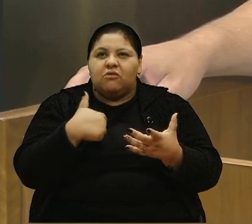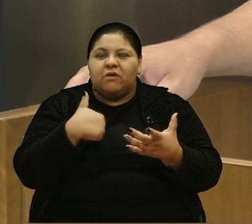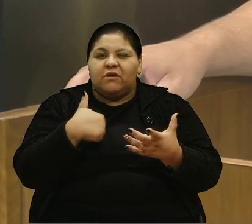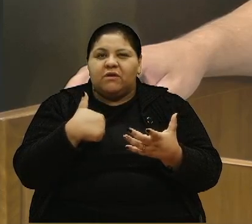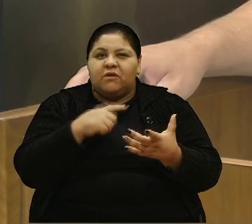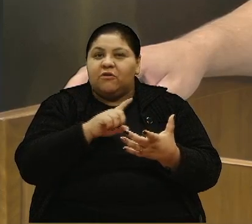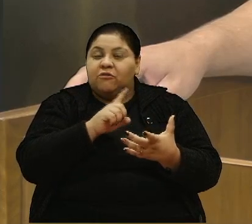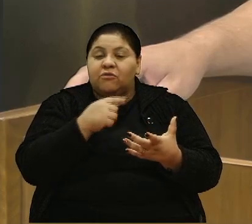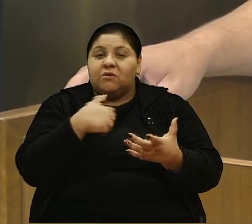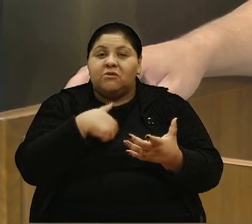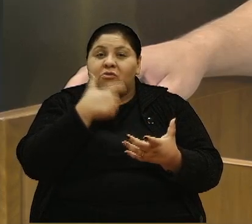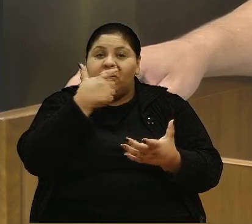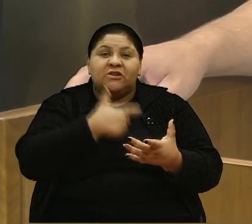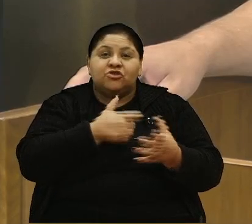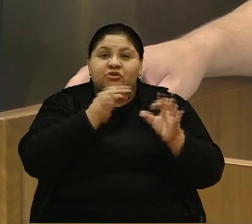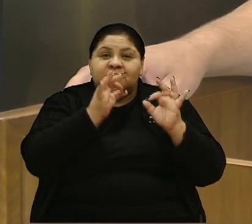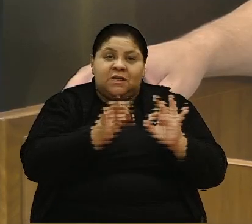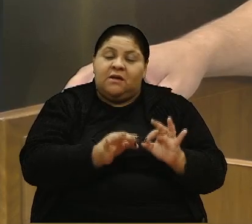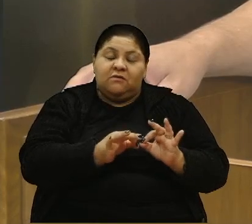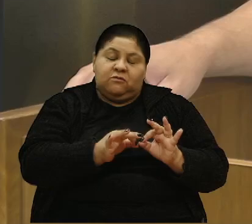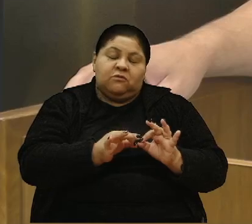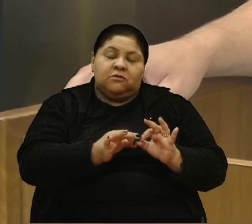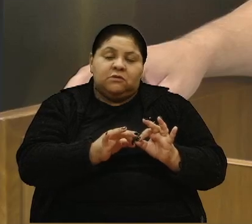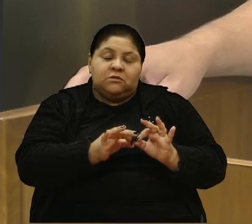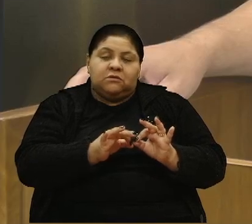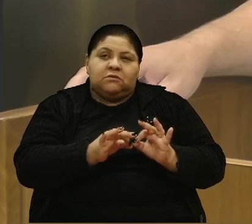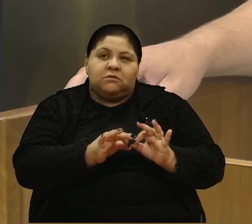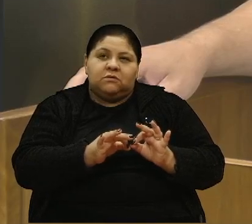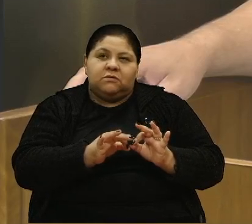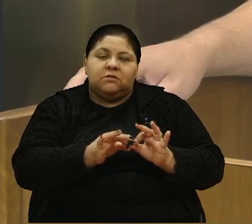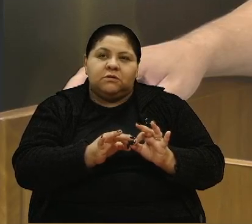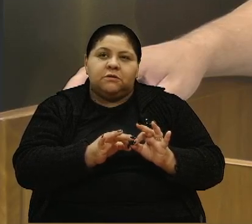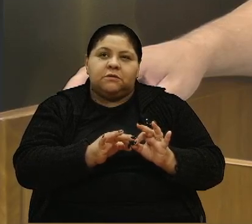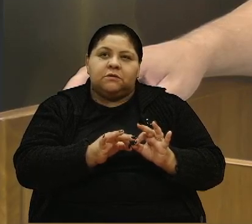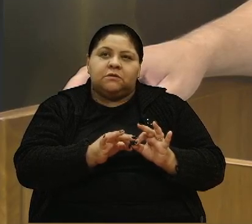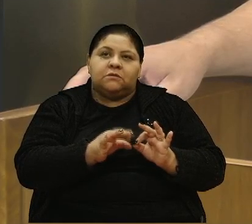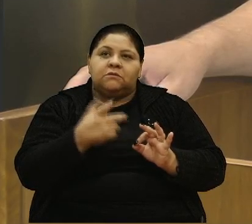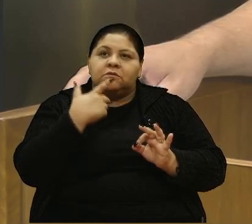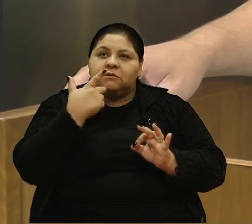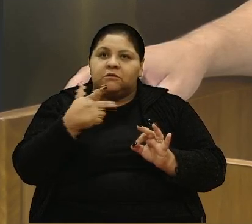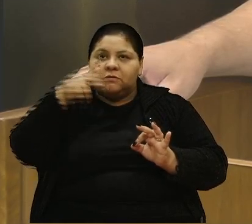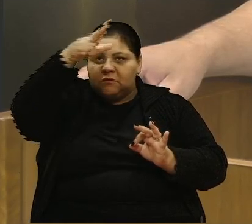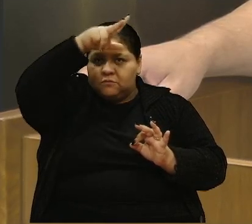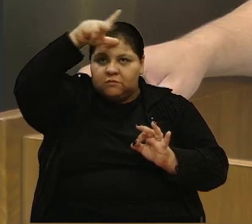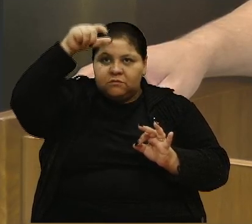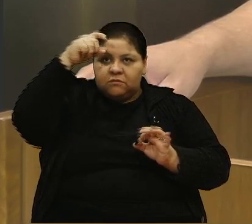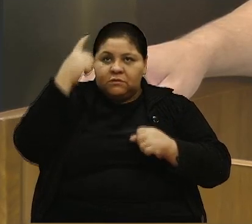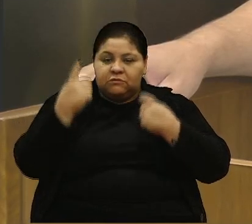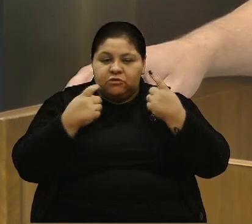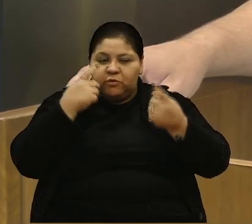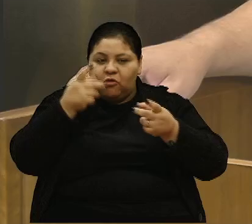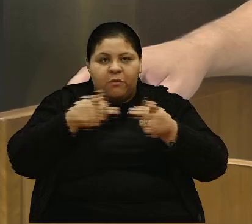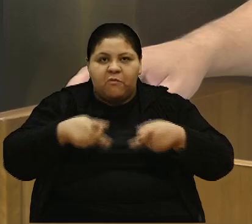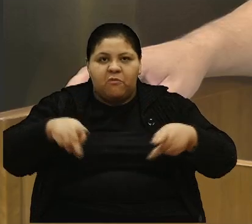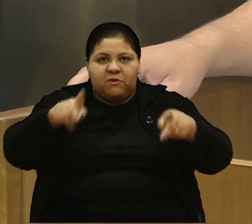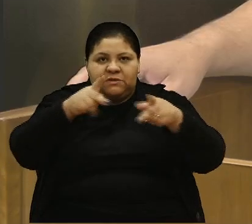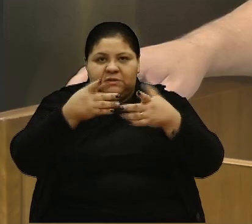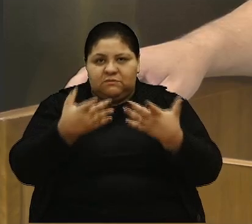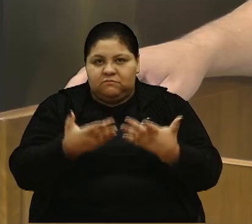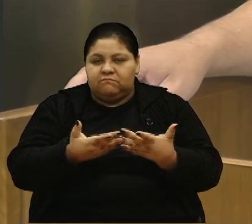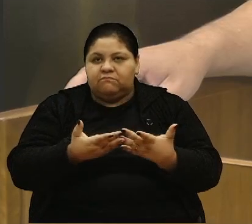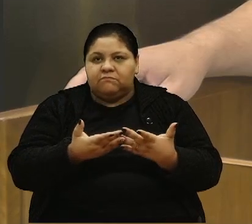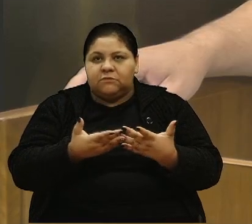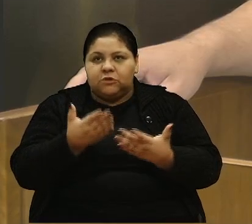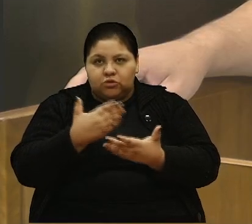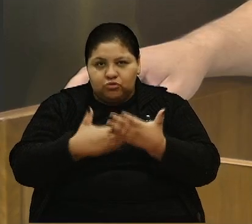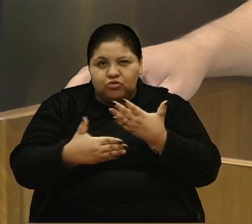injusto, e até, vamos lá, injusto, falar que o prefeito não se preocupa com a população.